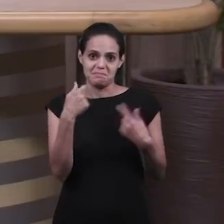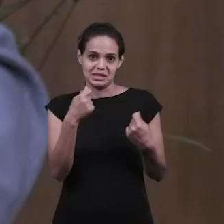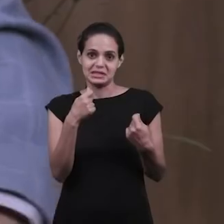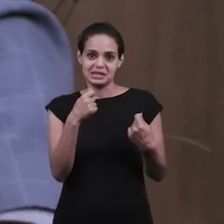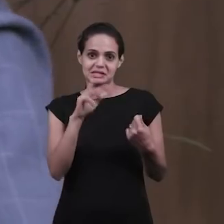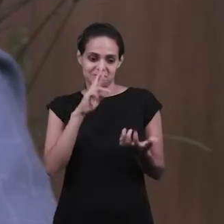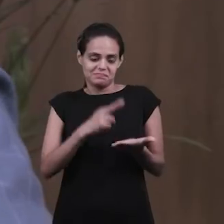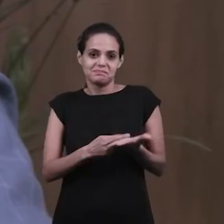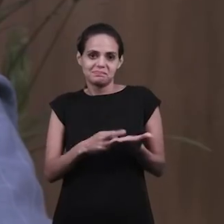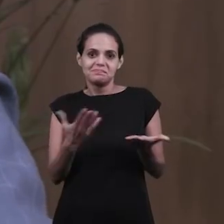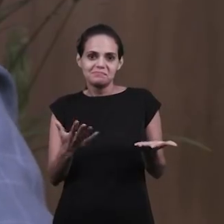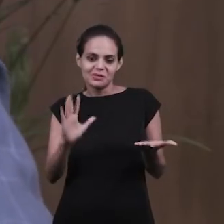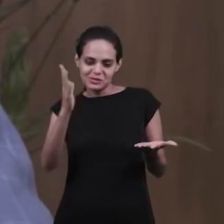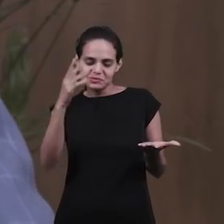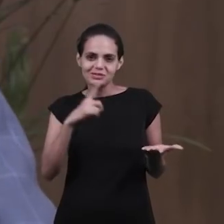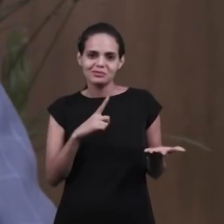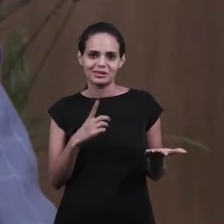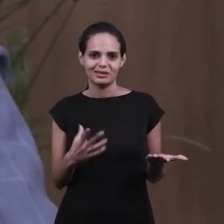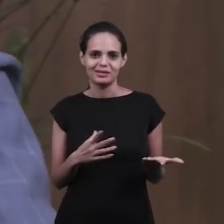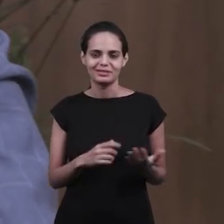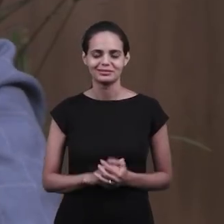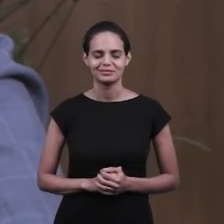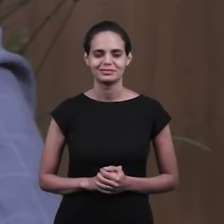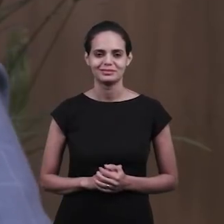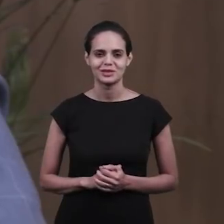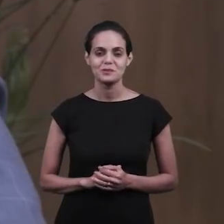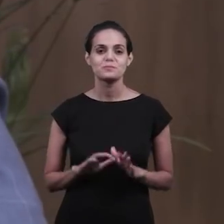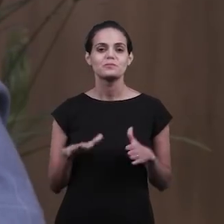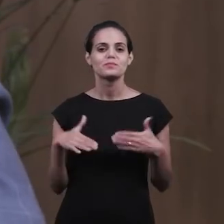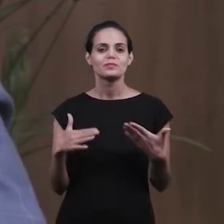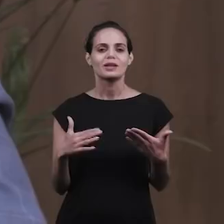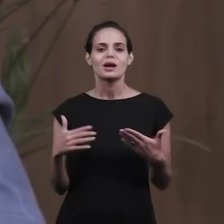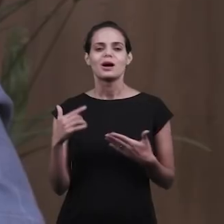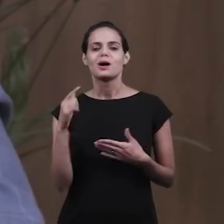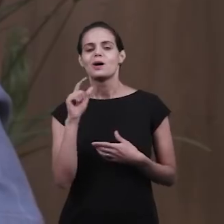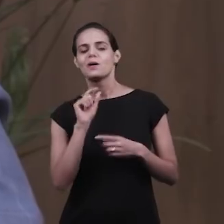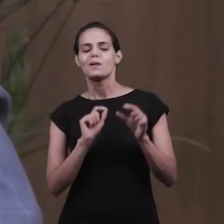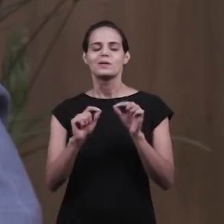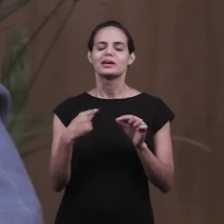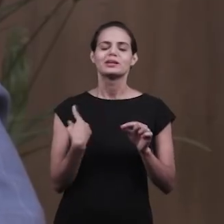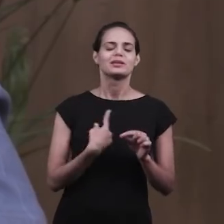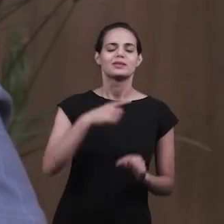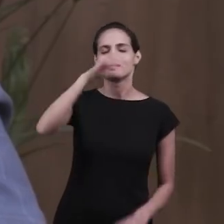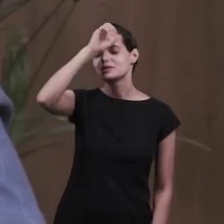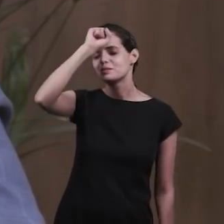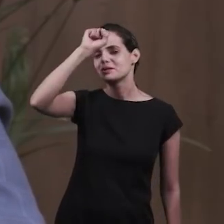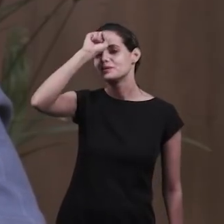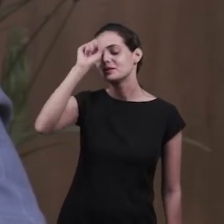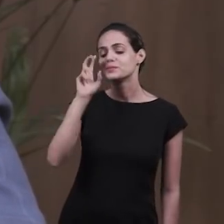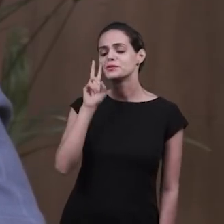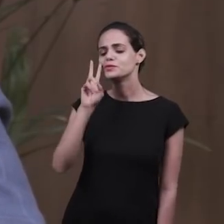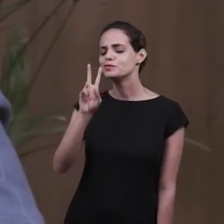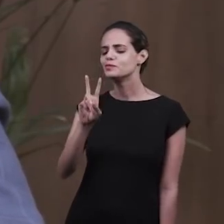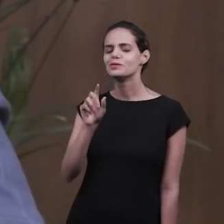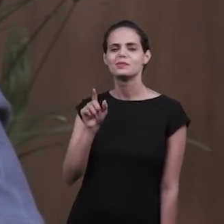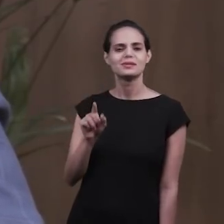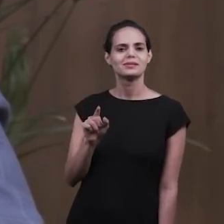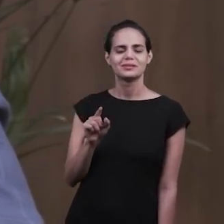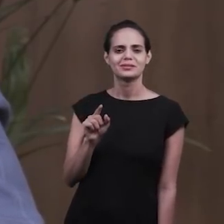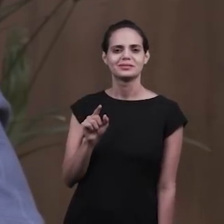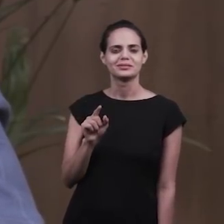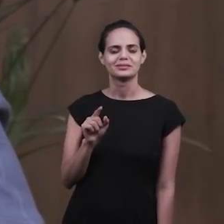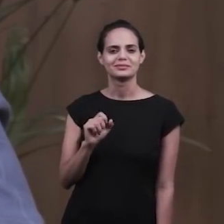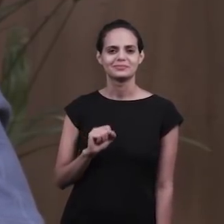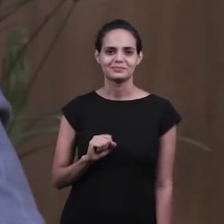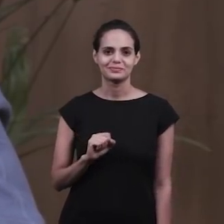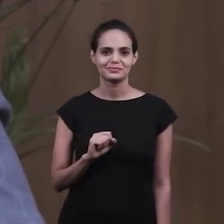O que aconteceu ali? Qual a lição que nós aprendemos ali? Que no ministério,